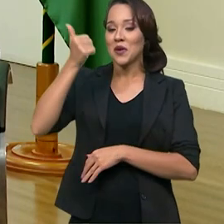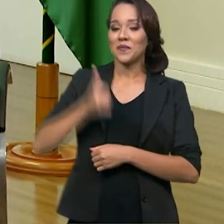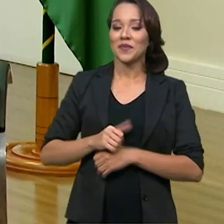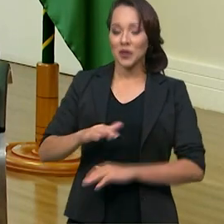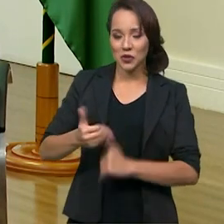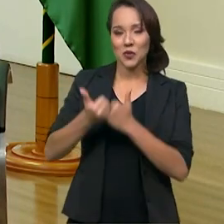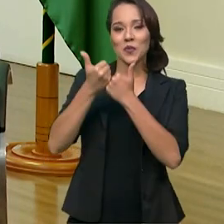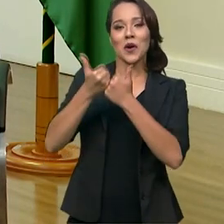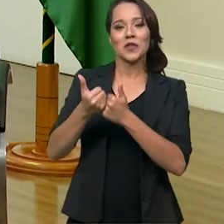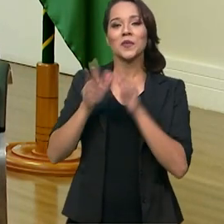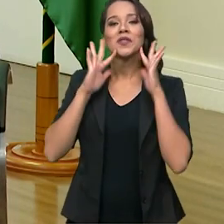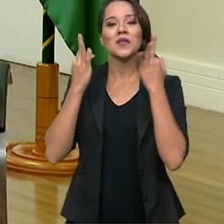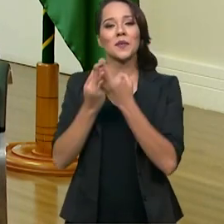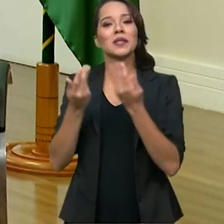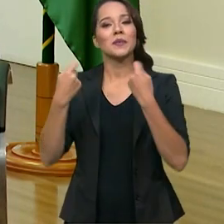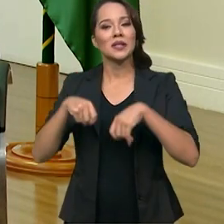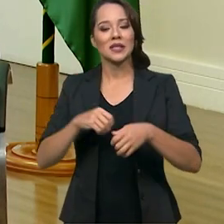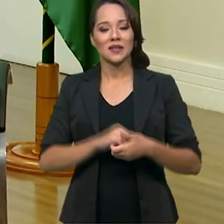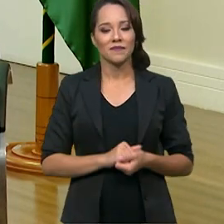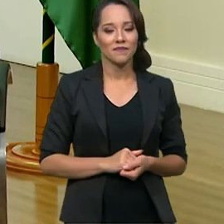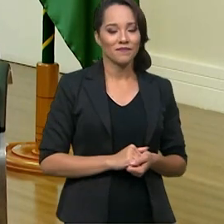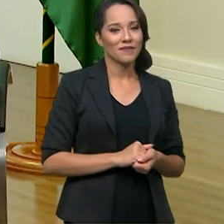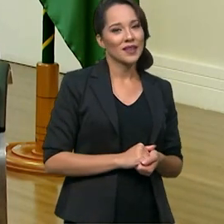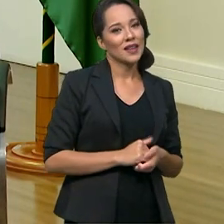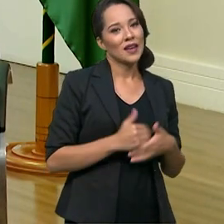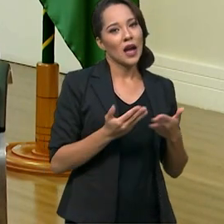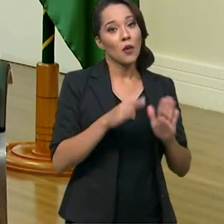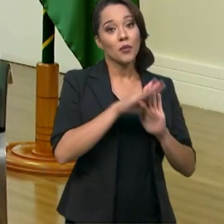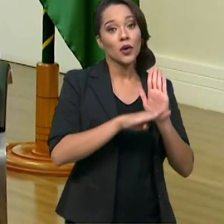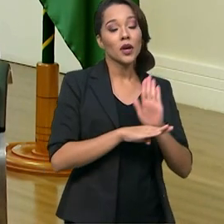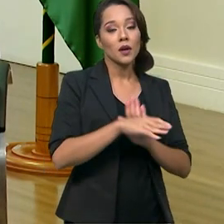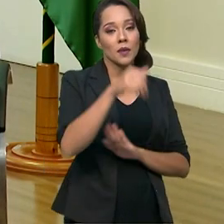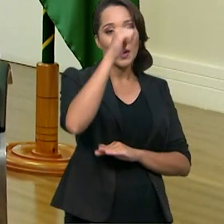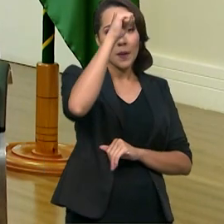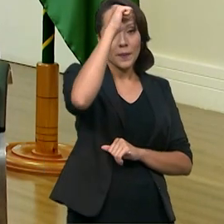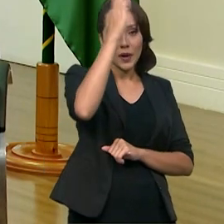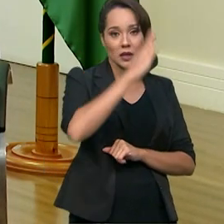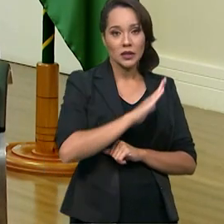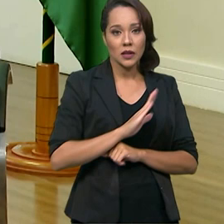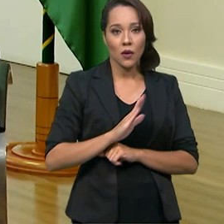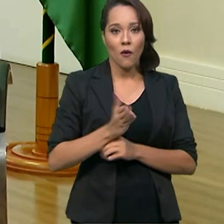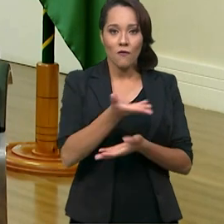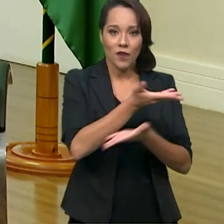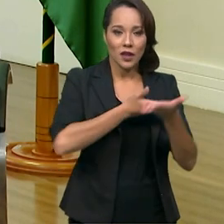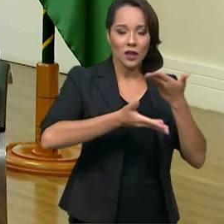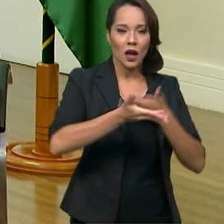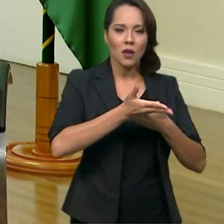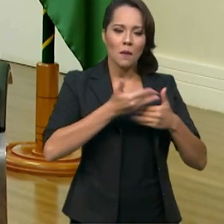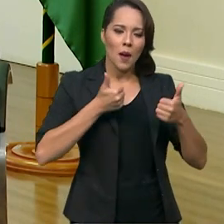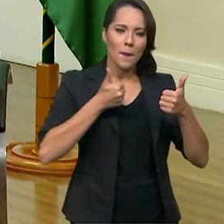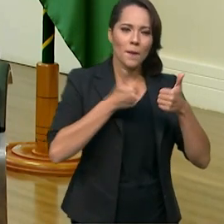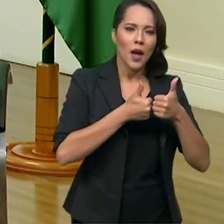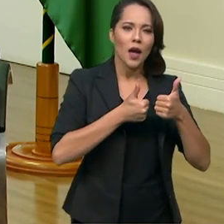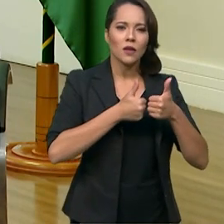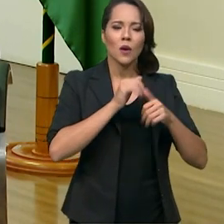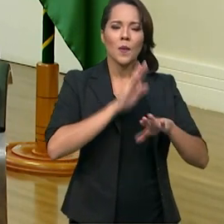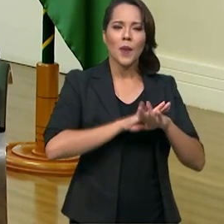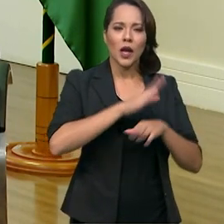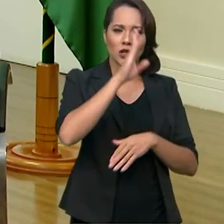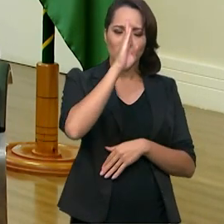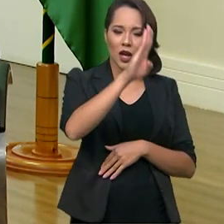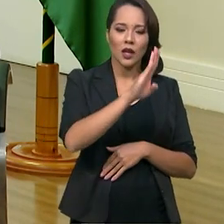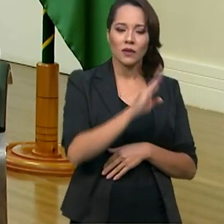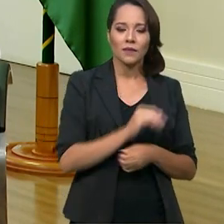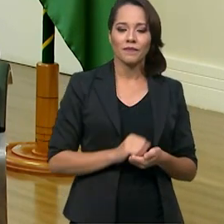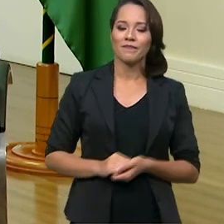dando suporte para essas famílias necessitadas. O programa Brasil Fraterno vem nesse sentido, de estar mais próximo, mais diretamente?